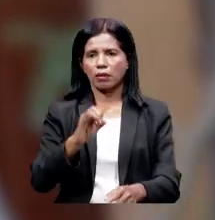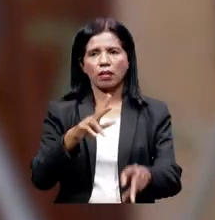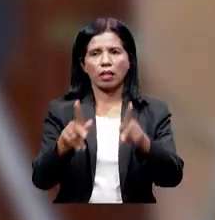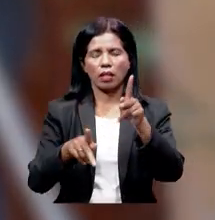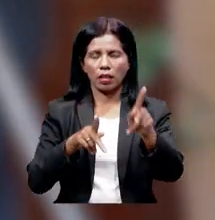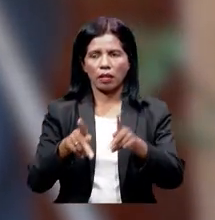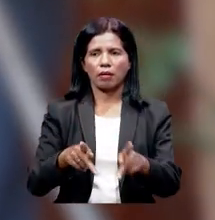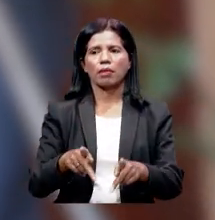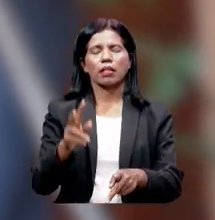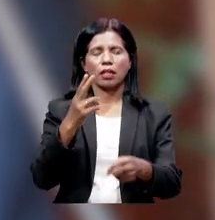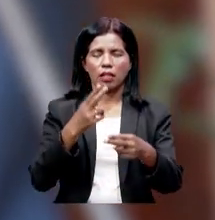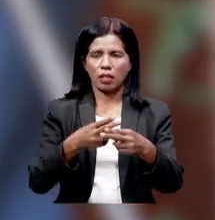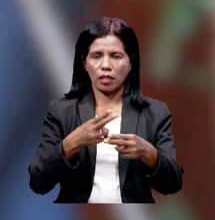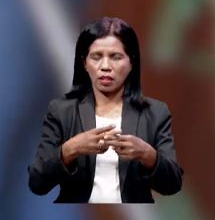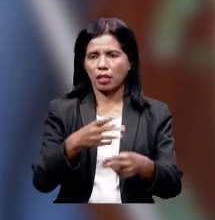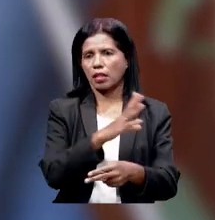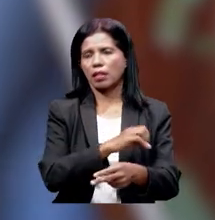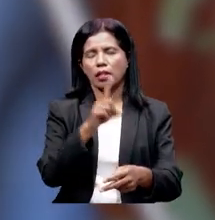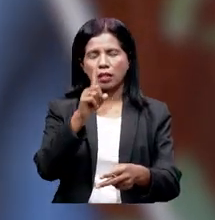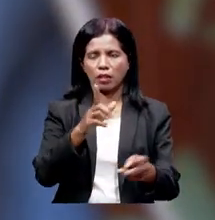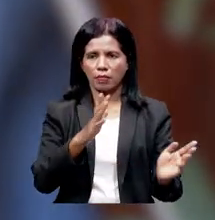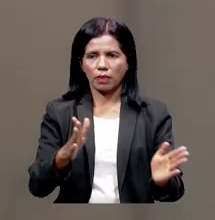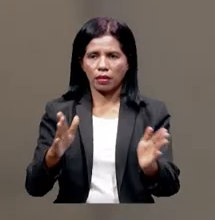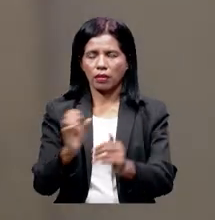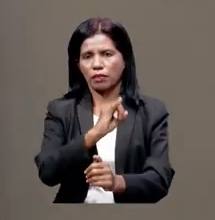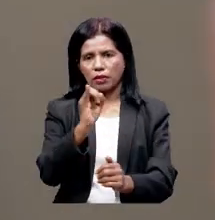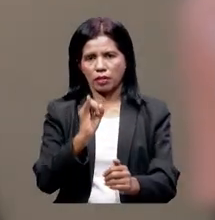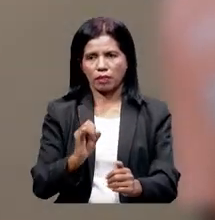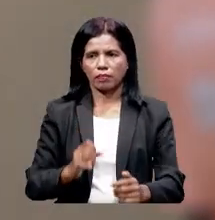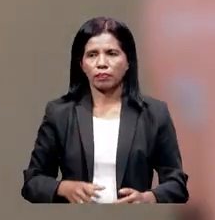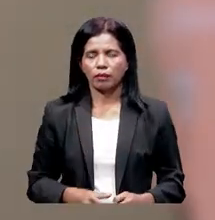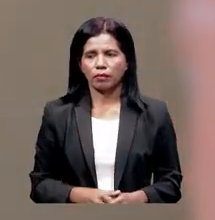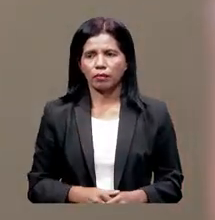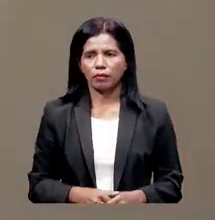no suspeita, na Ida Maka Ihaona Processo Investigação.